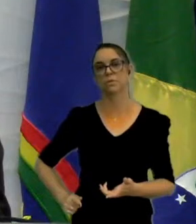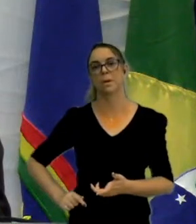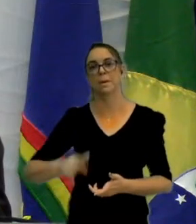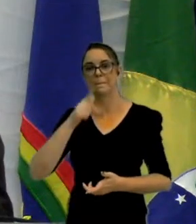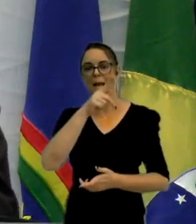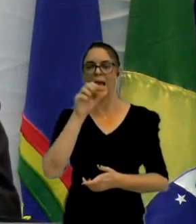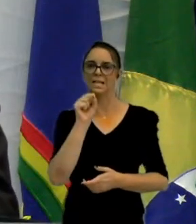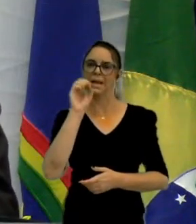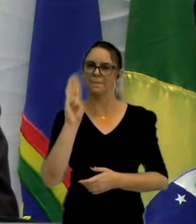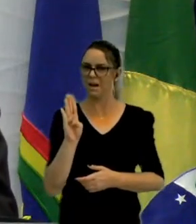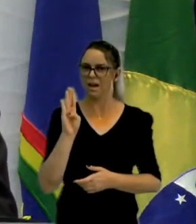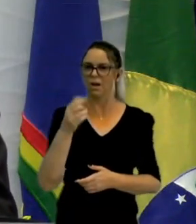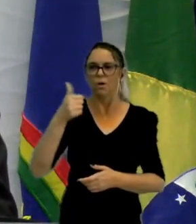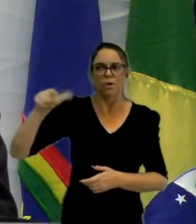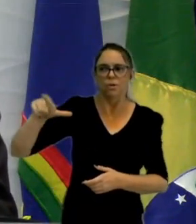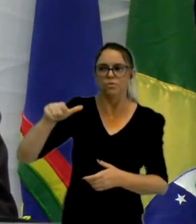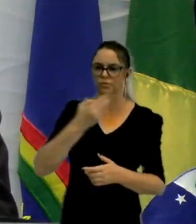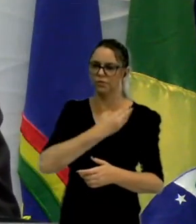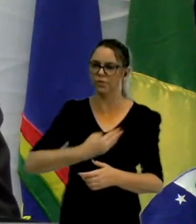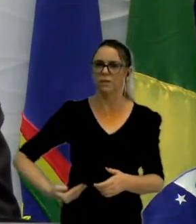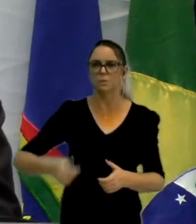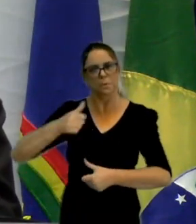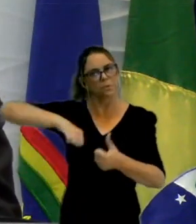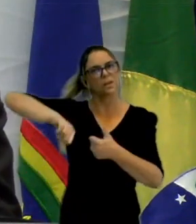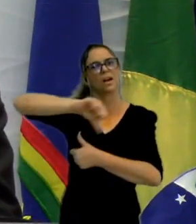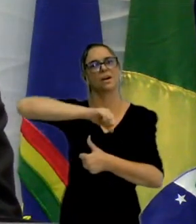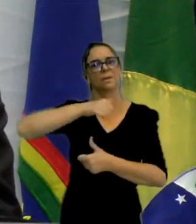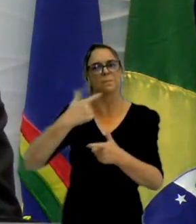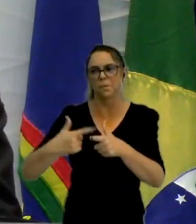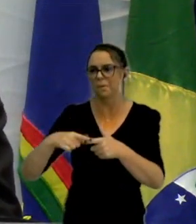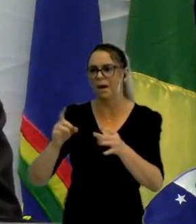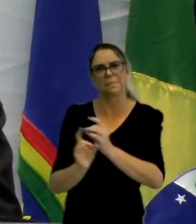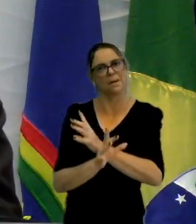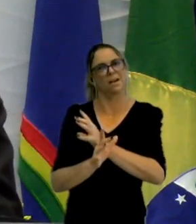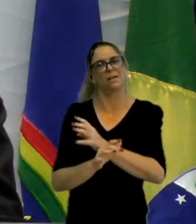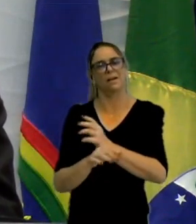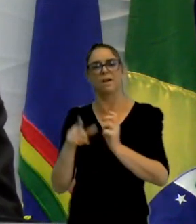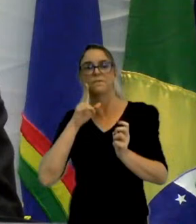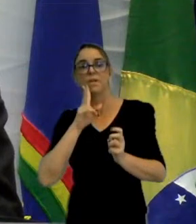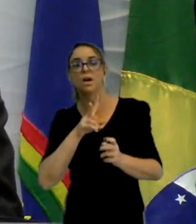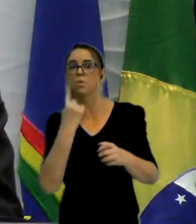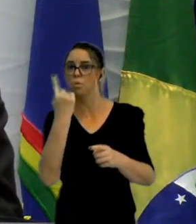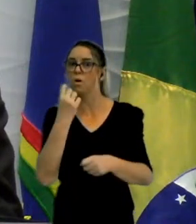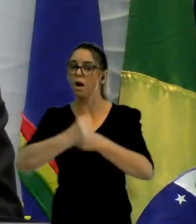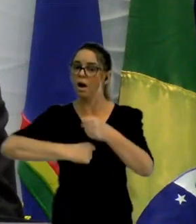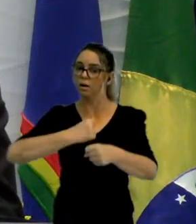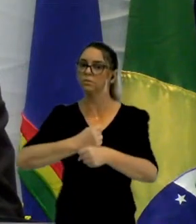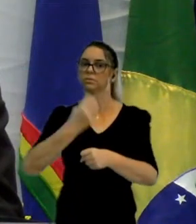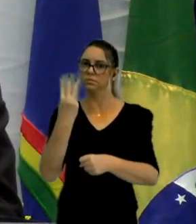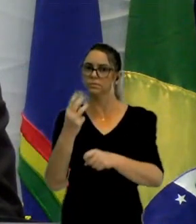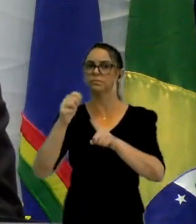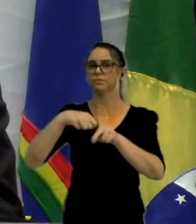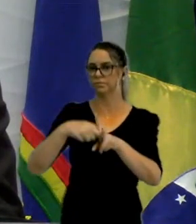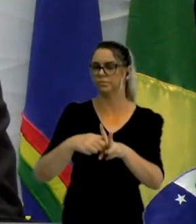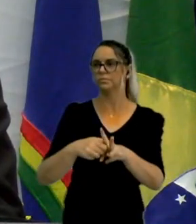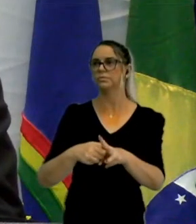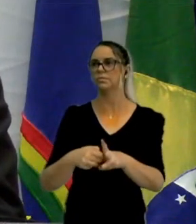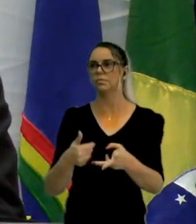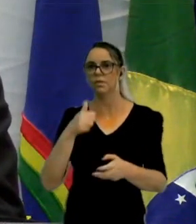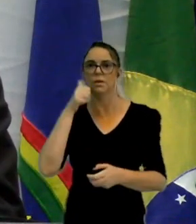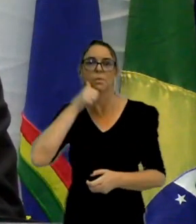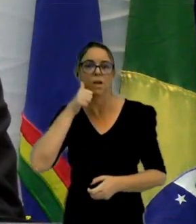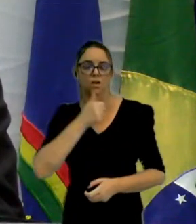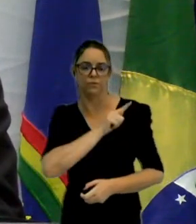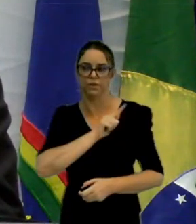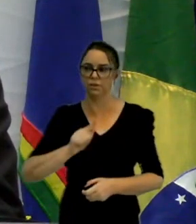que pudesse sanar esse problema em nosso município. E o que a gente vê em um ano e três meses de mandato da atual governadora